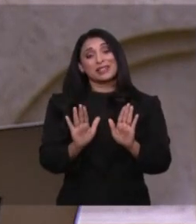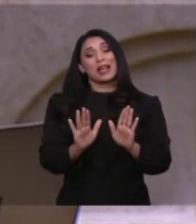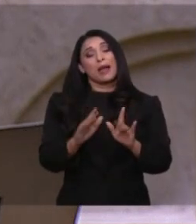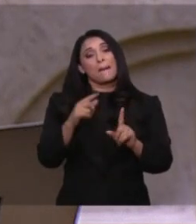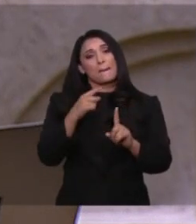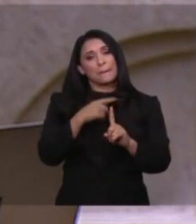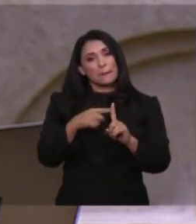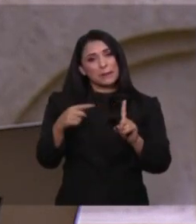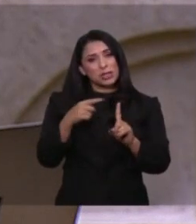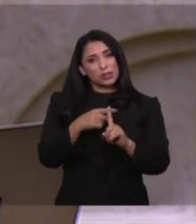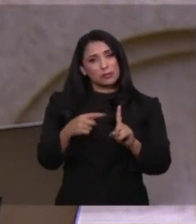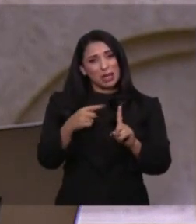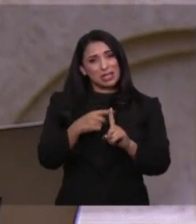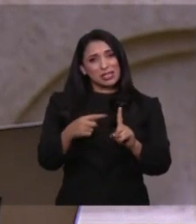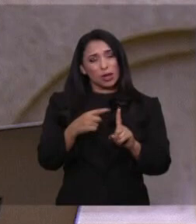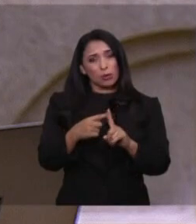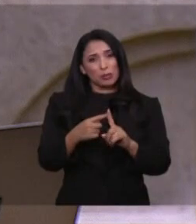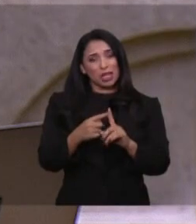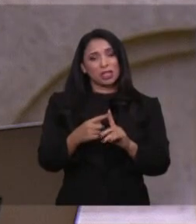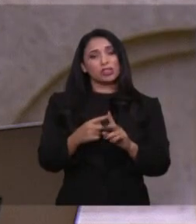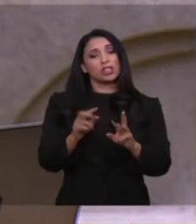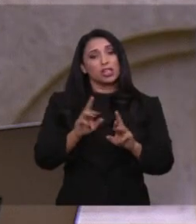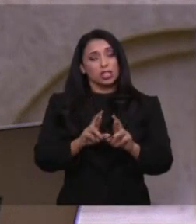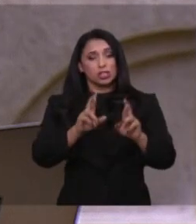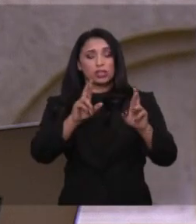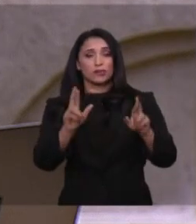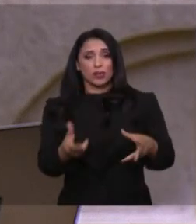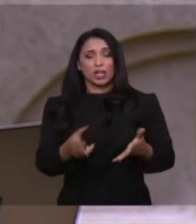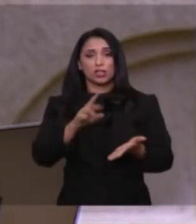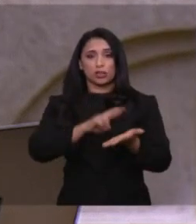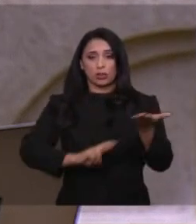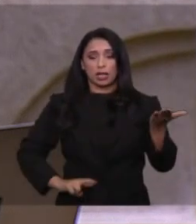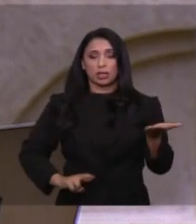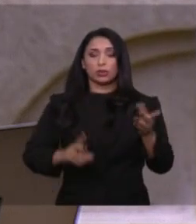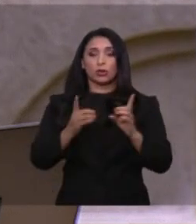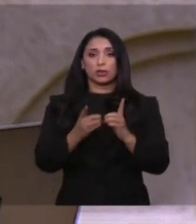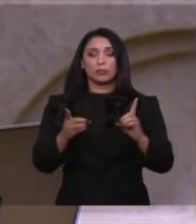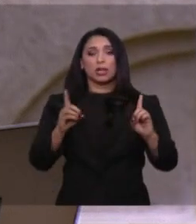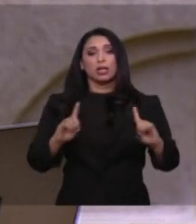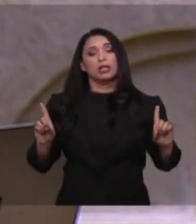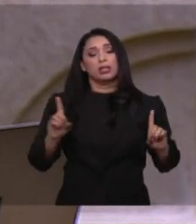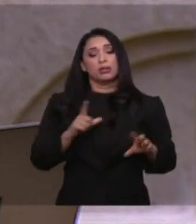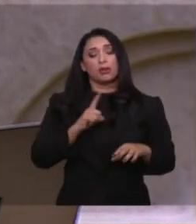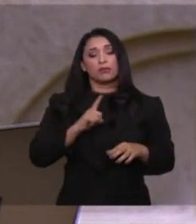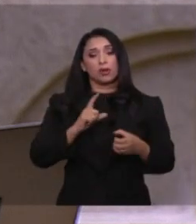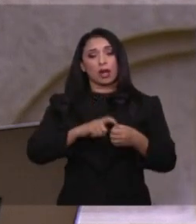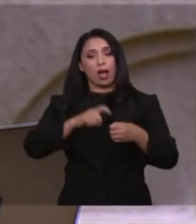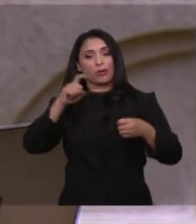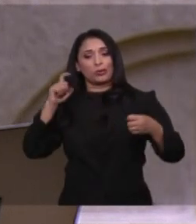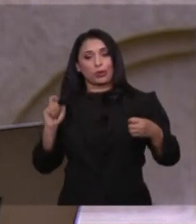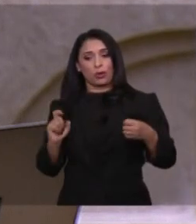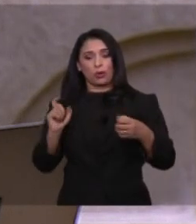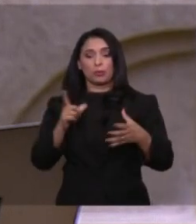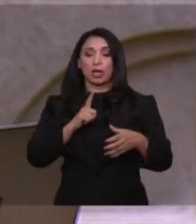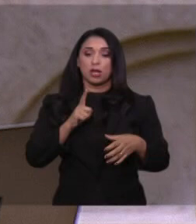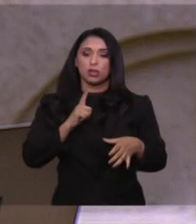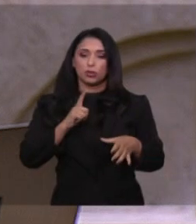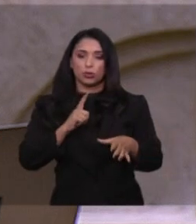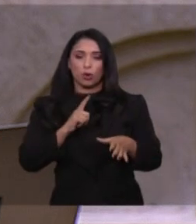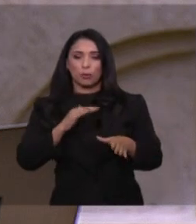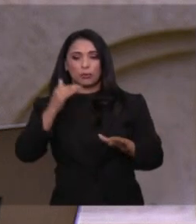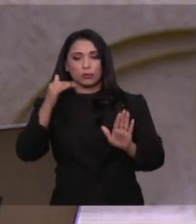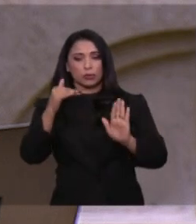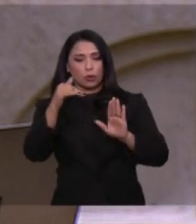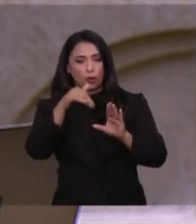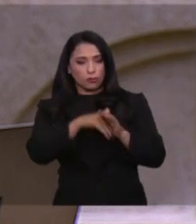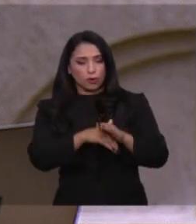no tocante à subsistência da separação judicial como figura autônoma, nos termos do seu voto, e